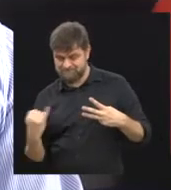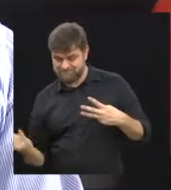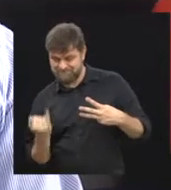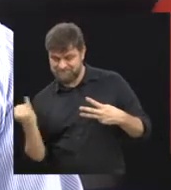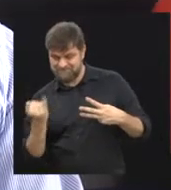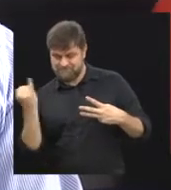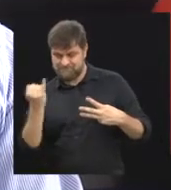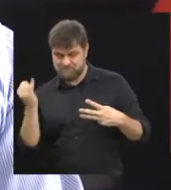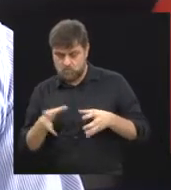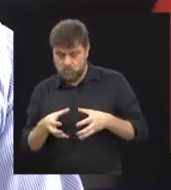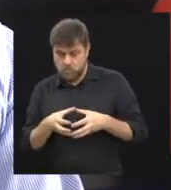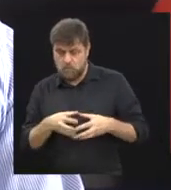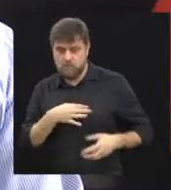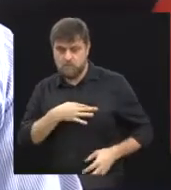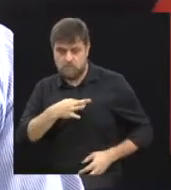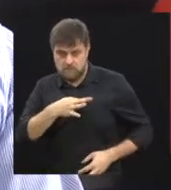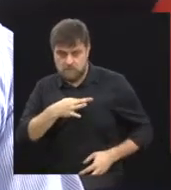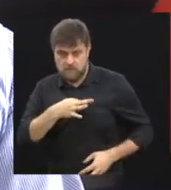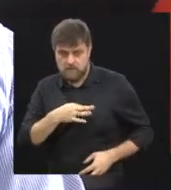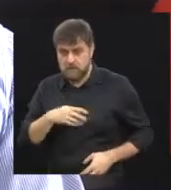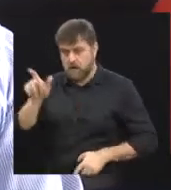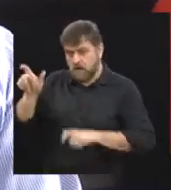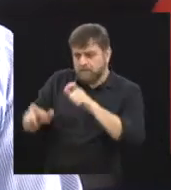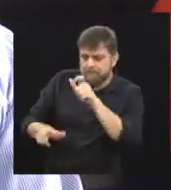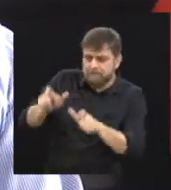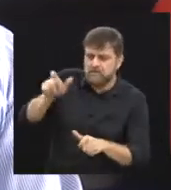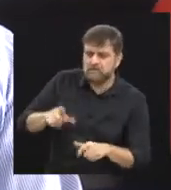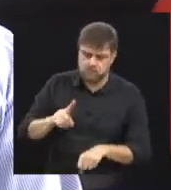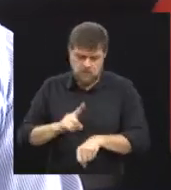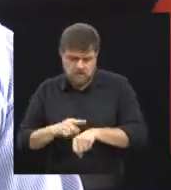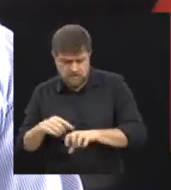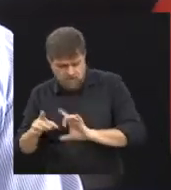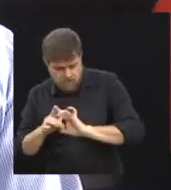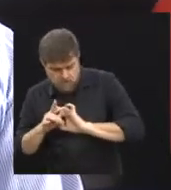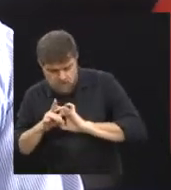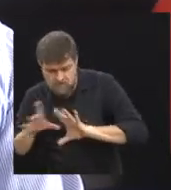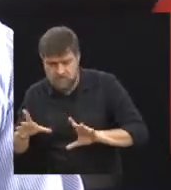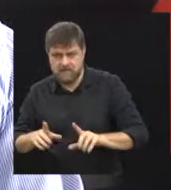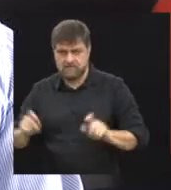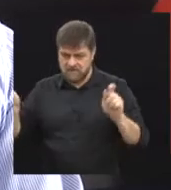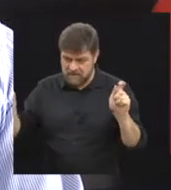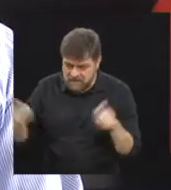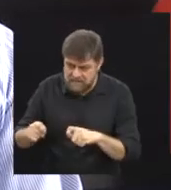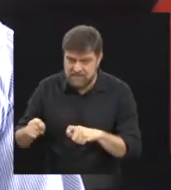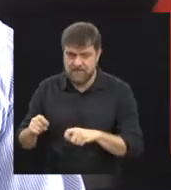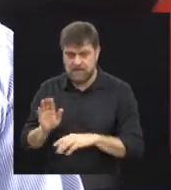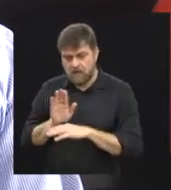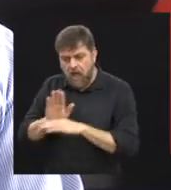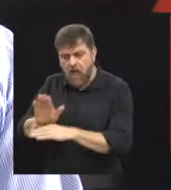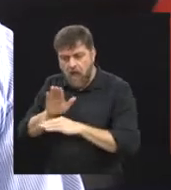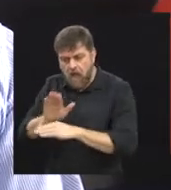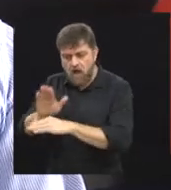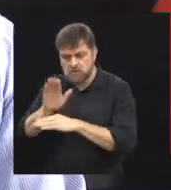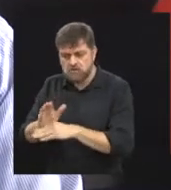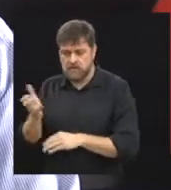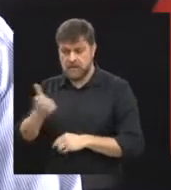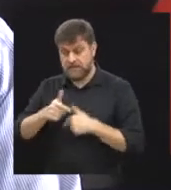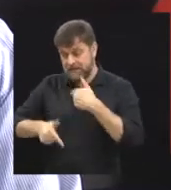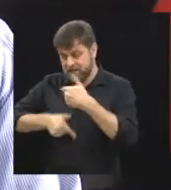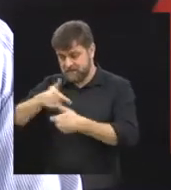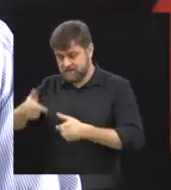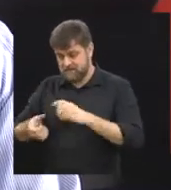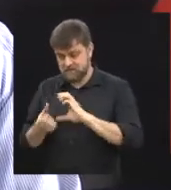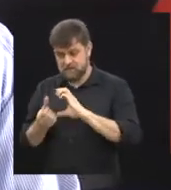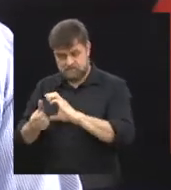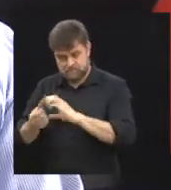casa é o trabalho voluntário. Então a pessoa que tiver um tempo, né? que possa oferecer esse tempo